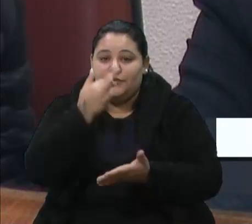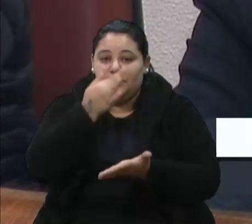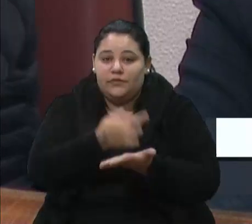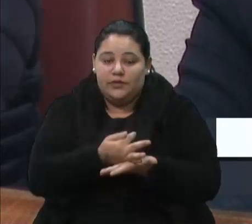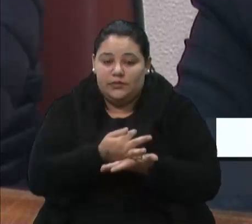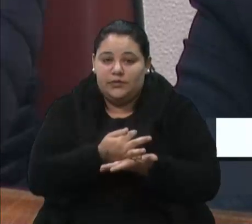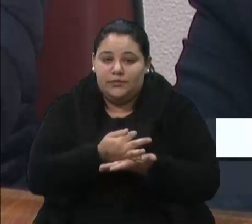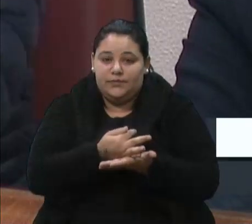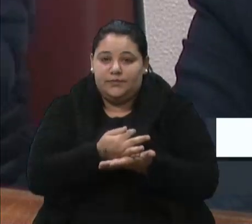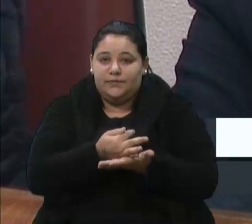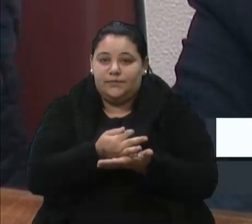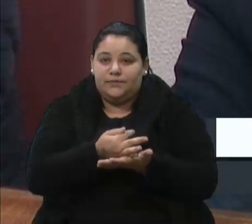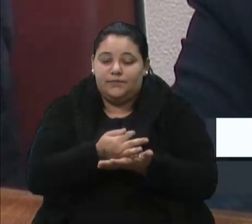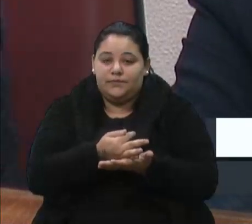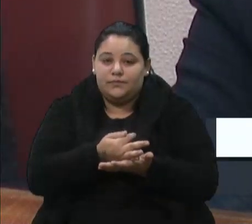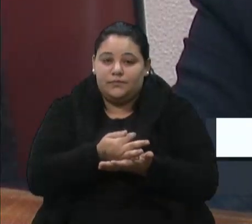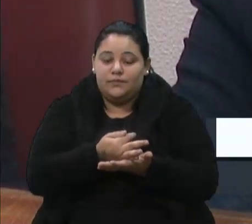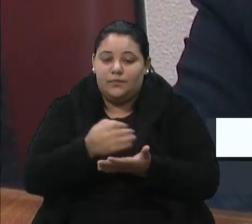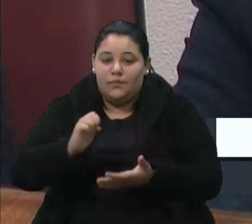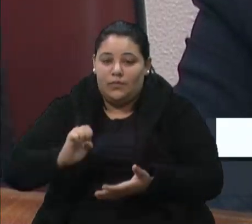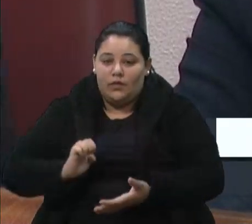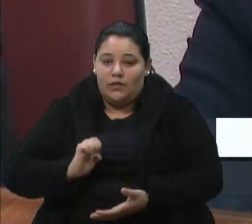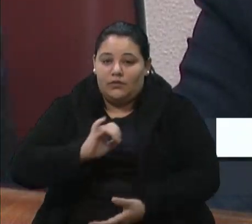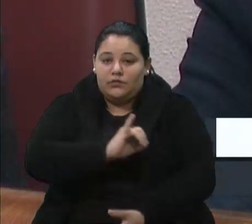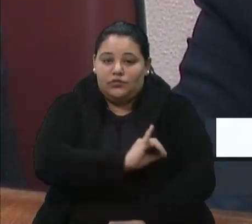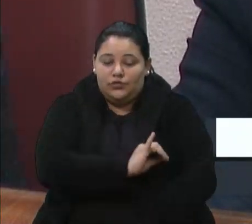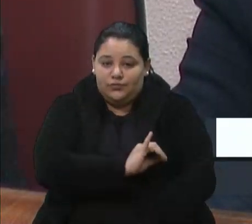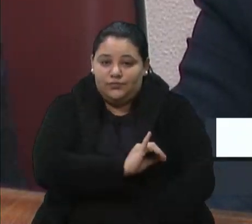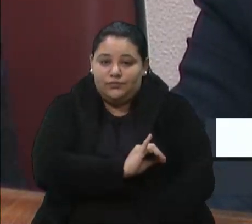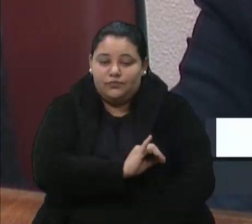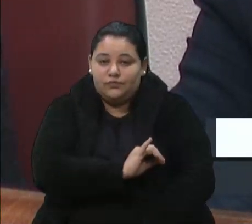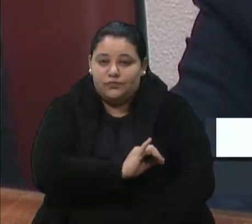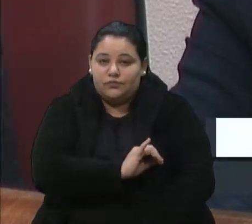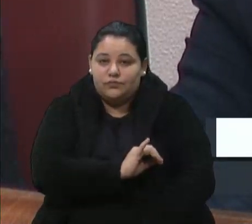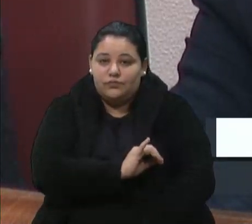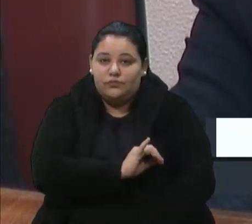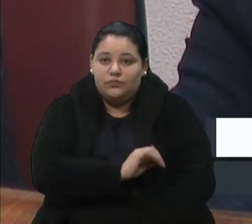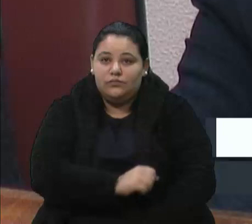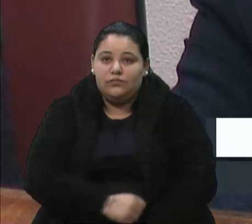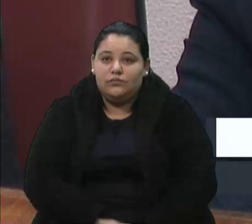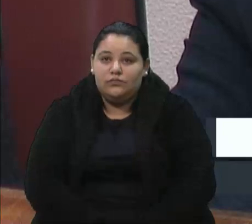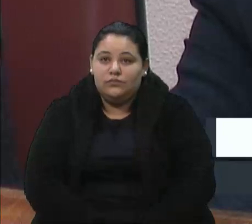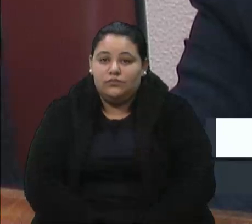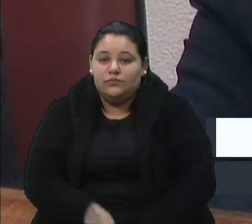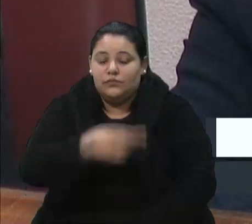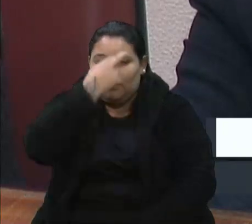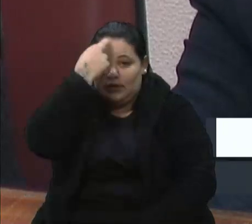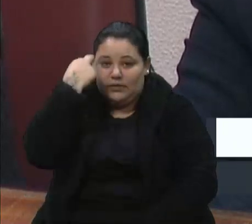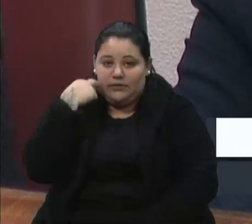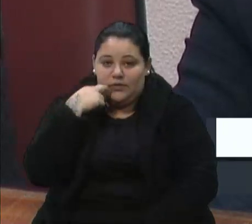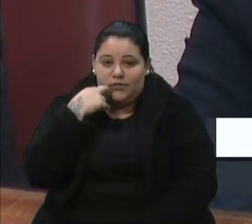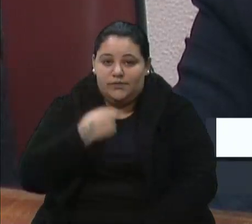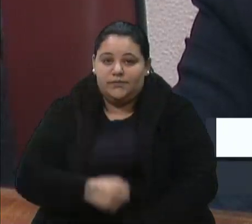Ausências: Ed Carlos e Rafael Bueno.